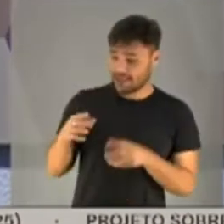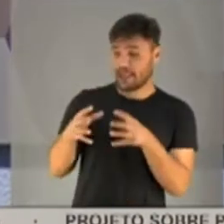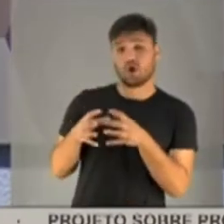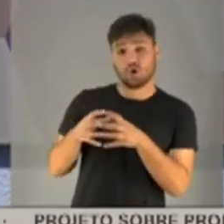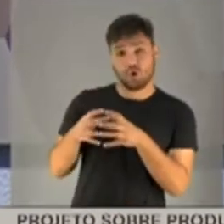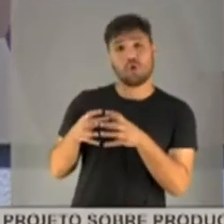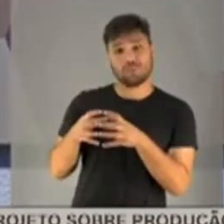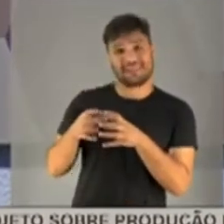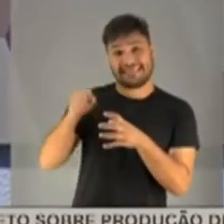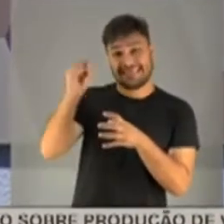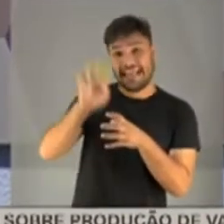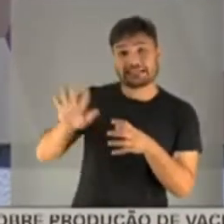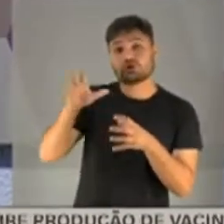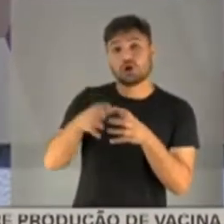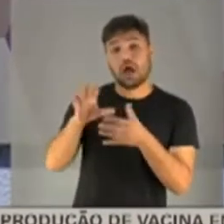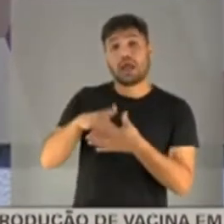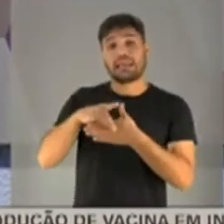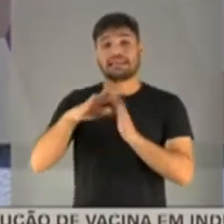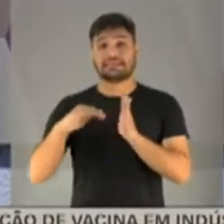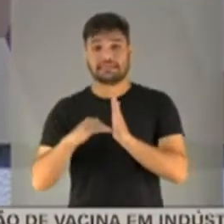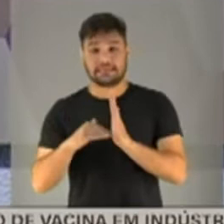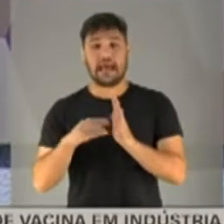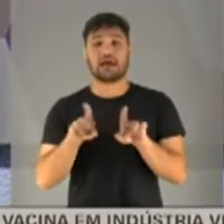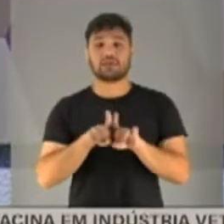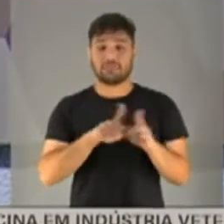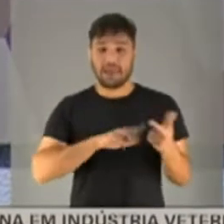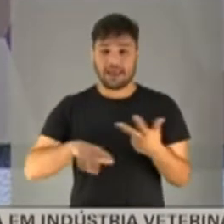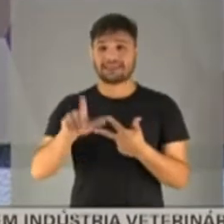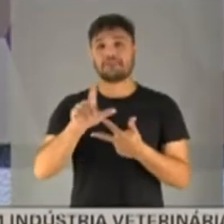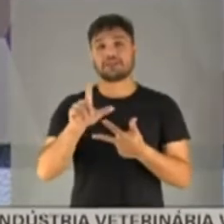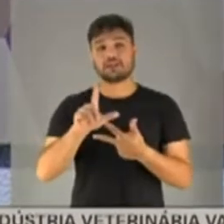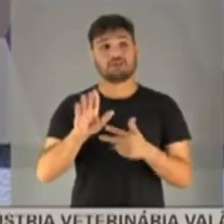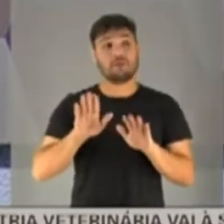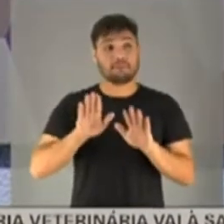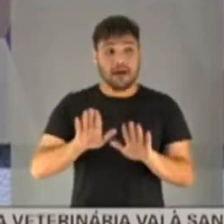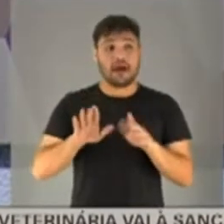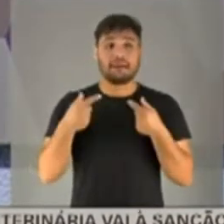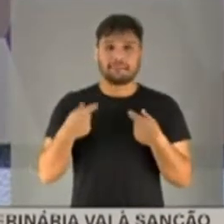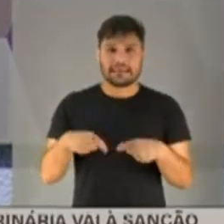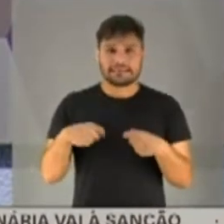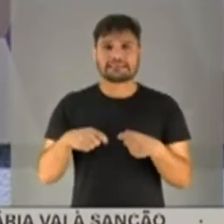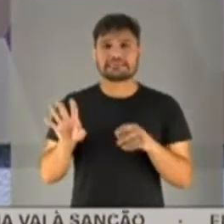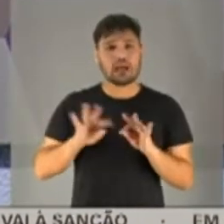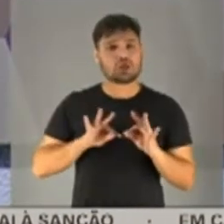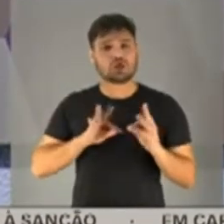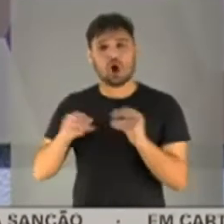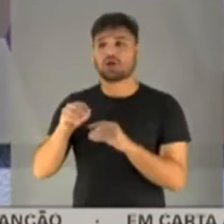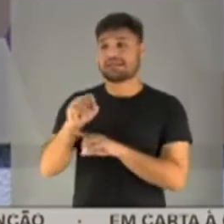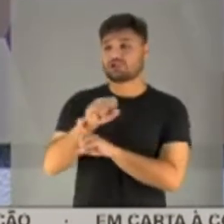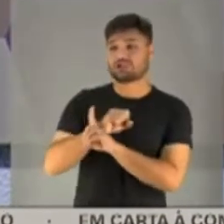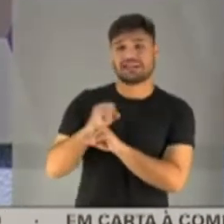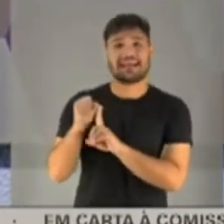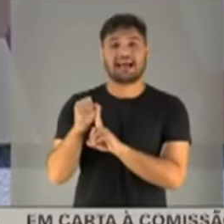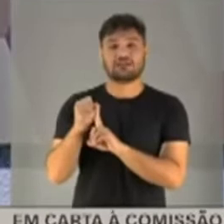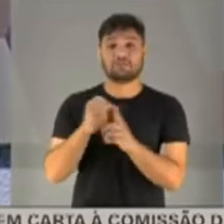gente propõe é liderada pelo Senado, é liderada pelo Parlamento, mas precisa necessariamente incluir todos os setores da sociedade, do